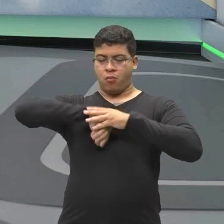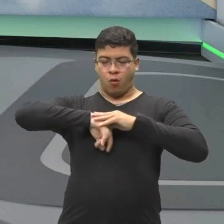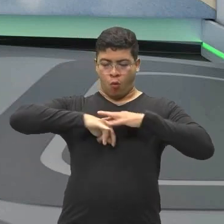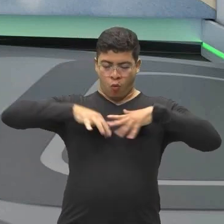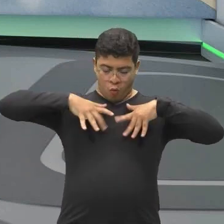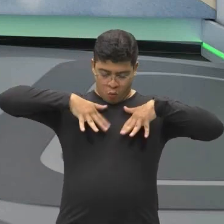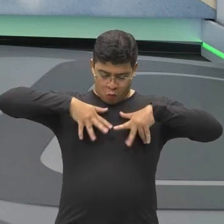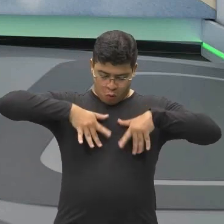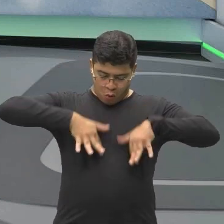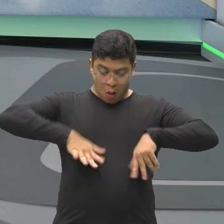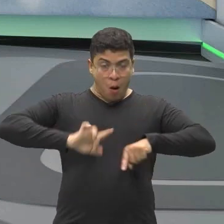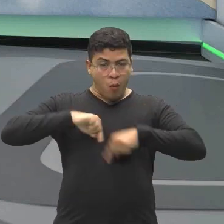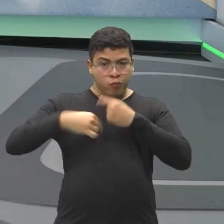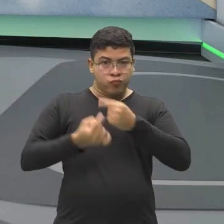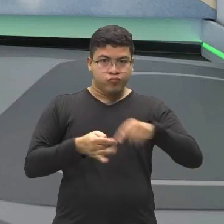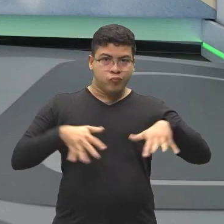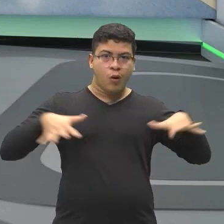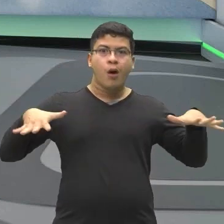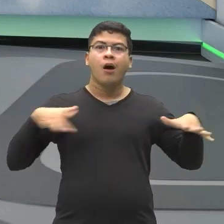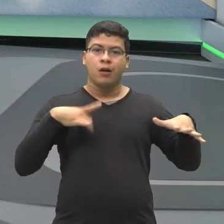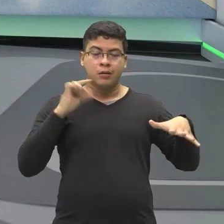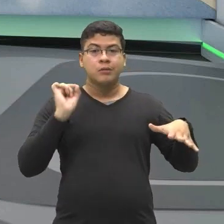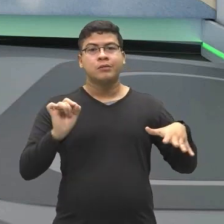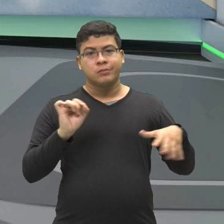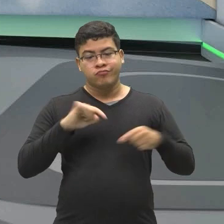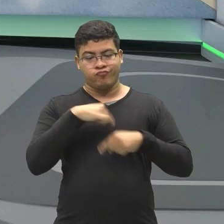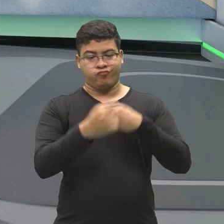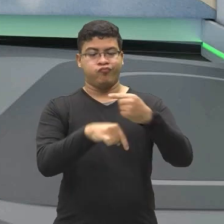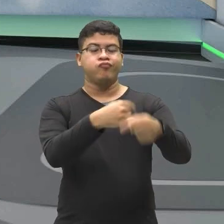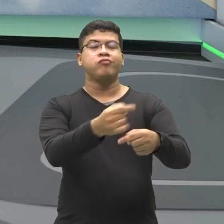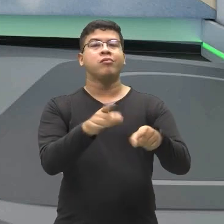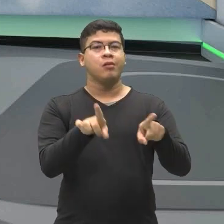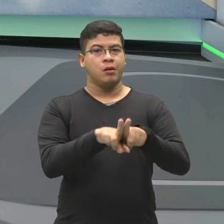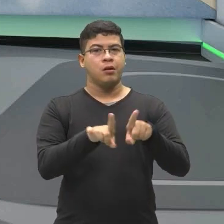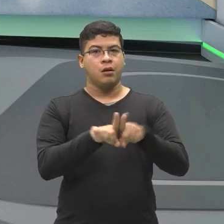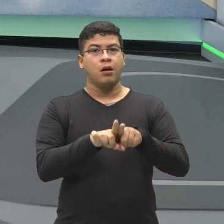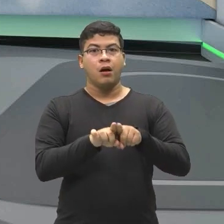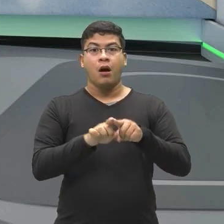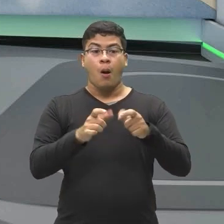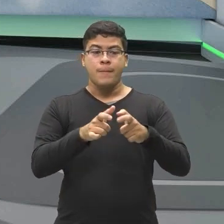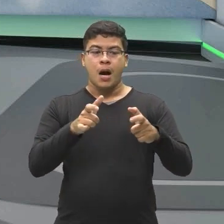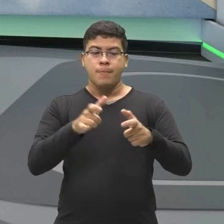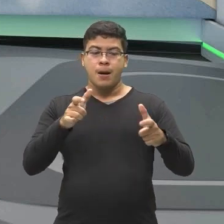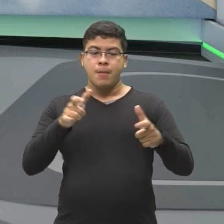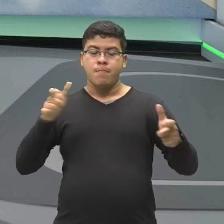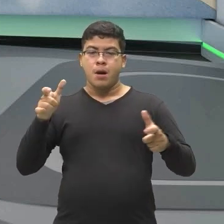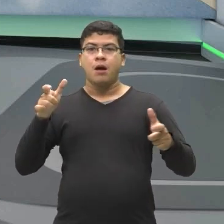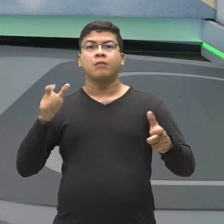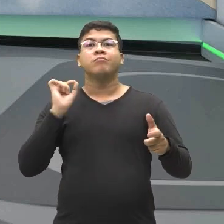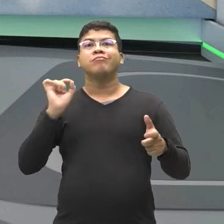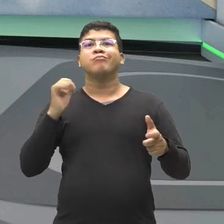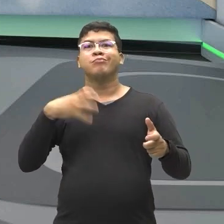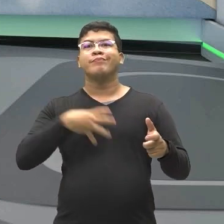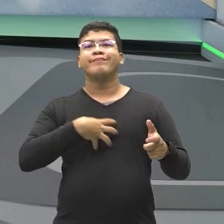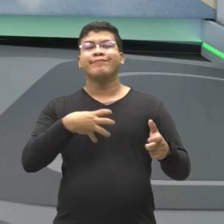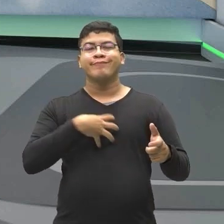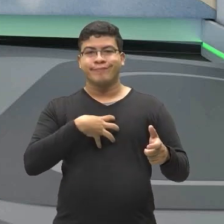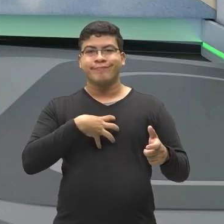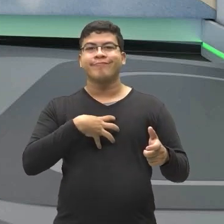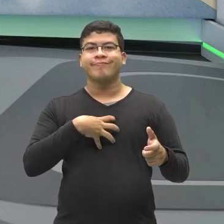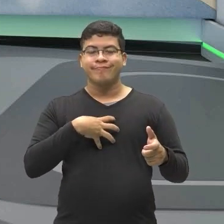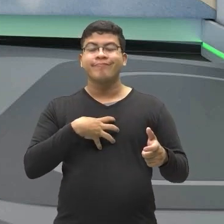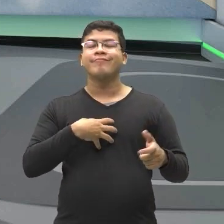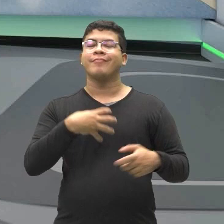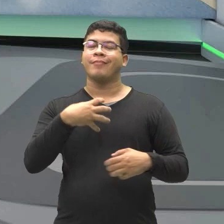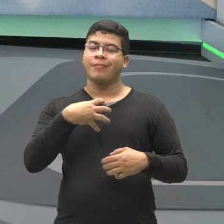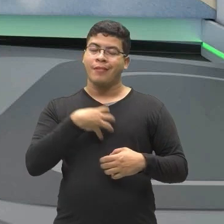consegue se multiplicar, ela consegue se reproduzir, a quantidade de bactérias aumenta e aí os sintomas vão se